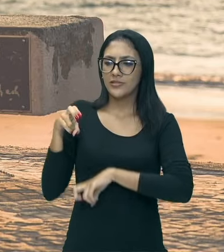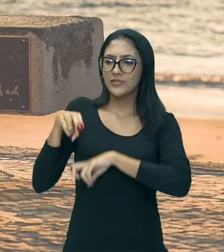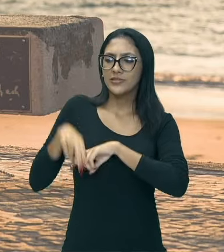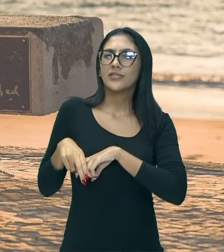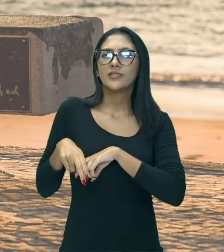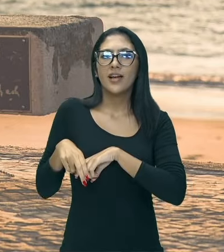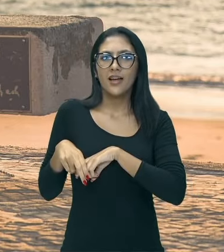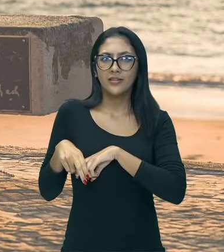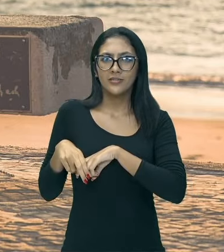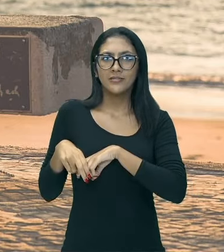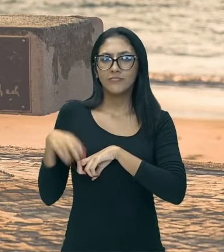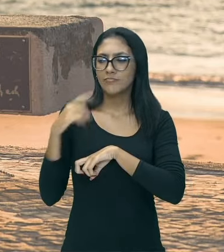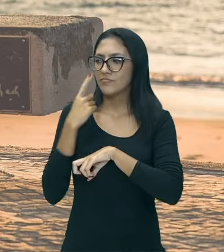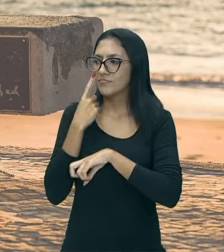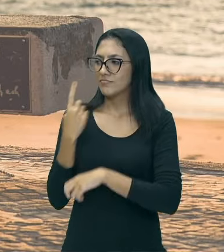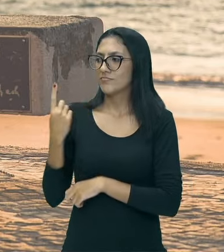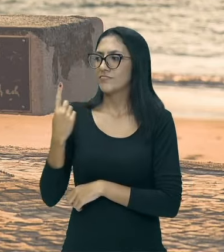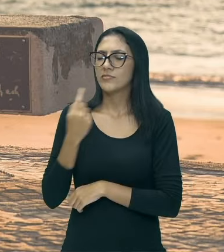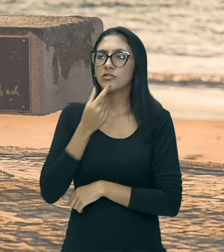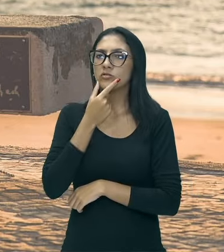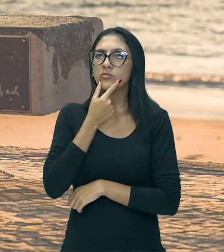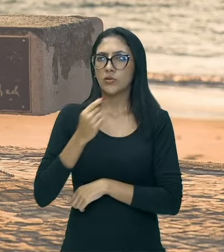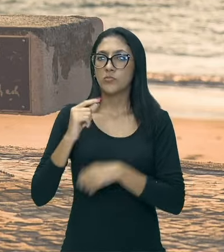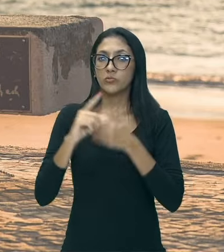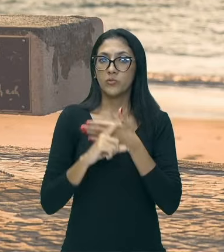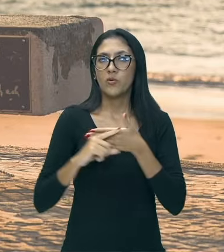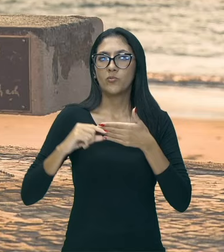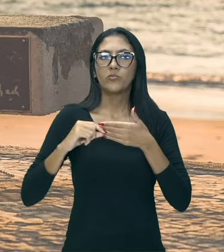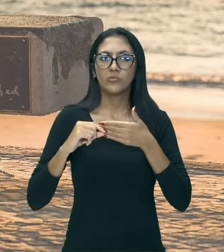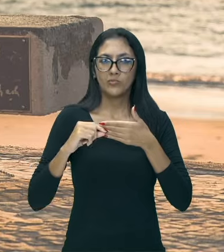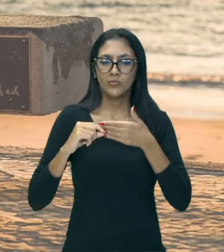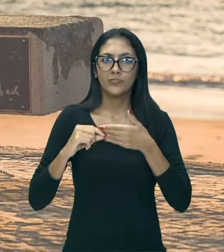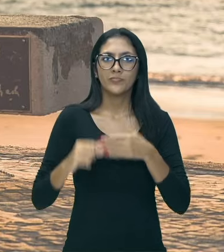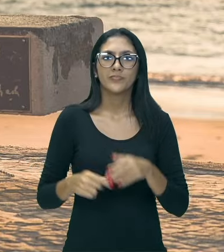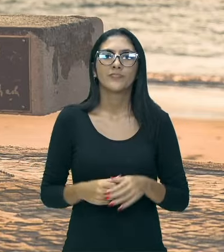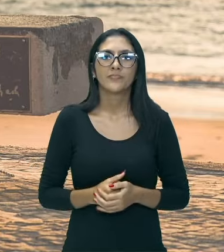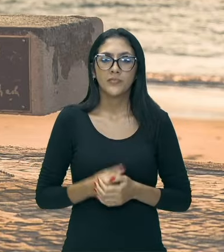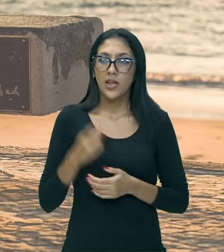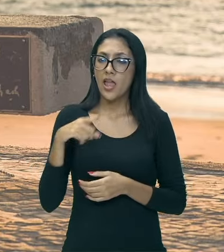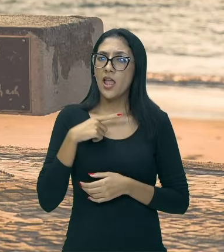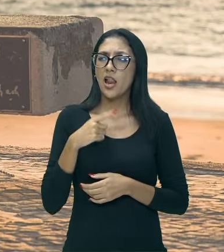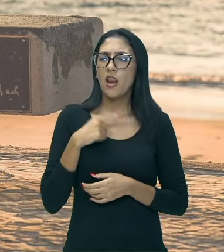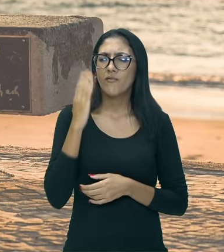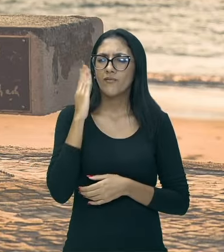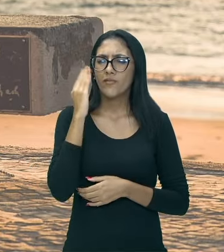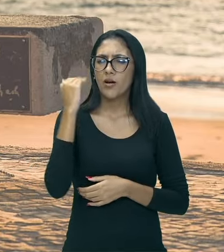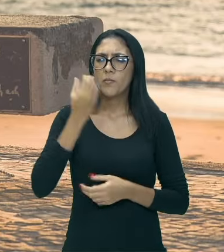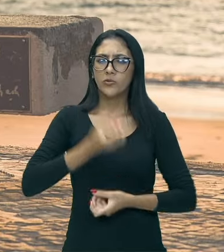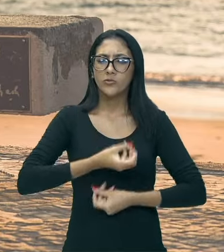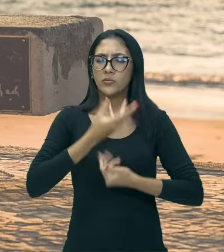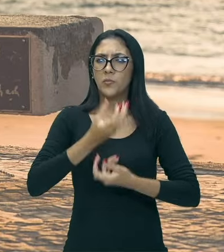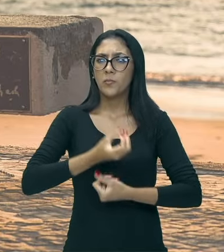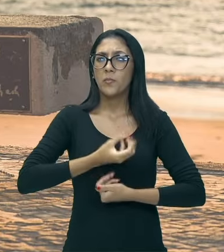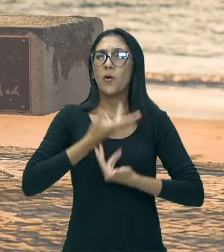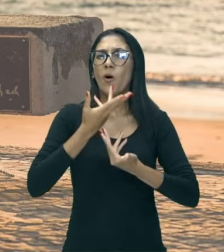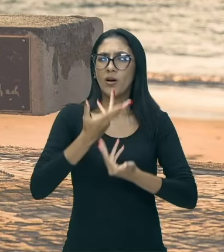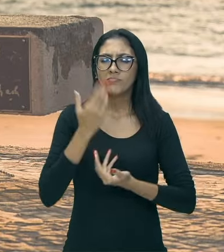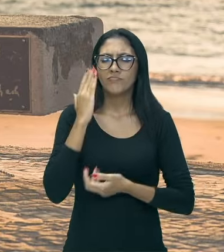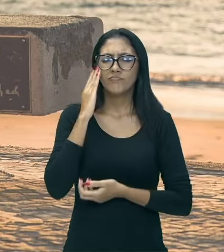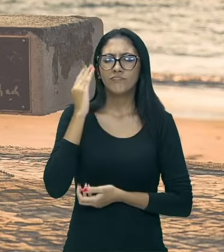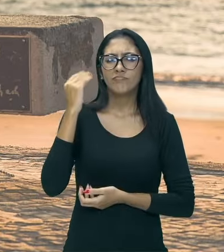estátua, né, do Carlos Drummond de Andrade. Ele é um poeta, foi muito